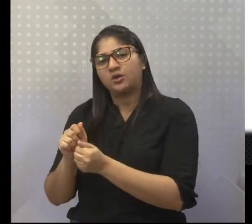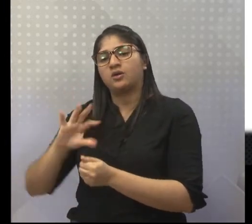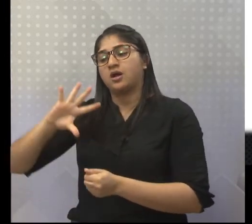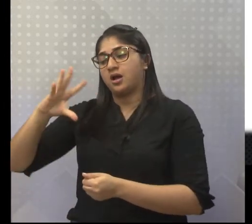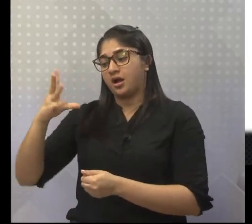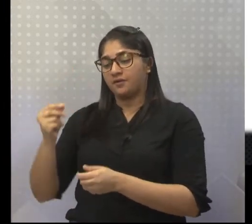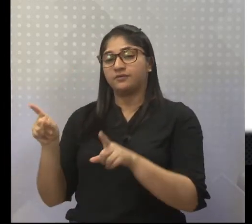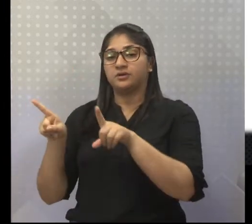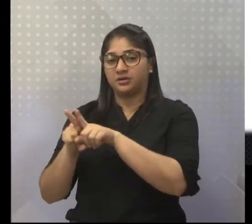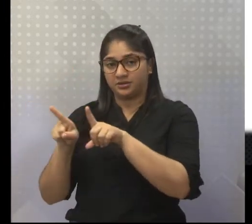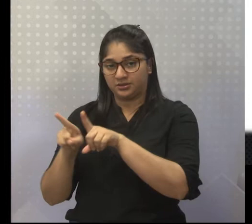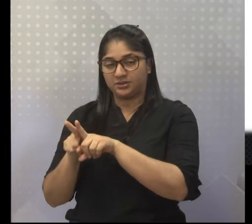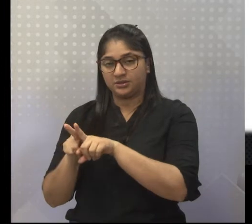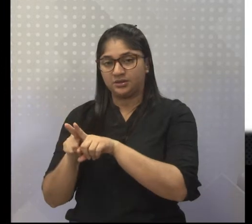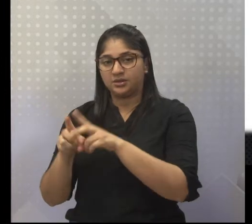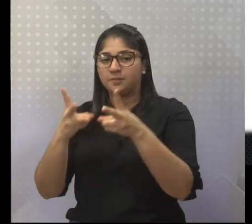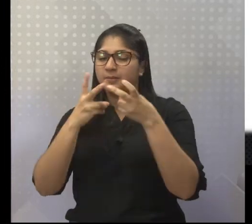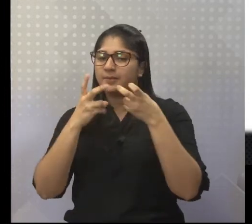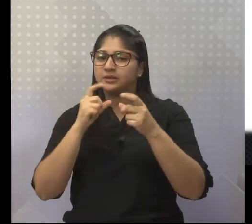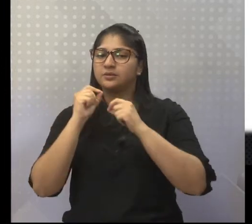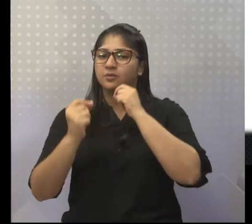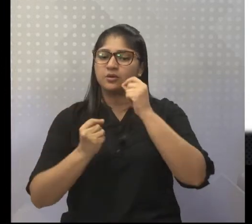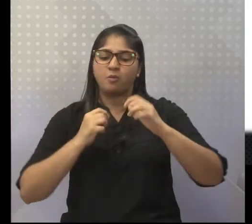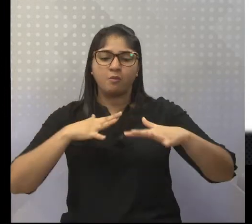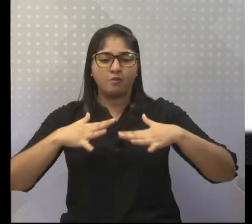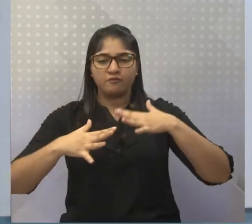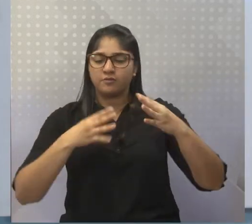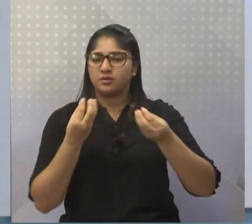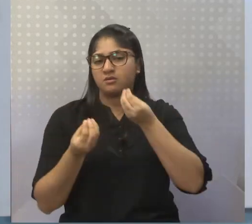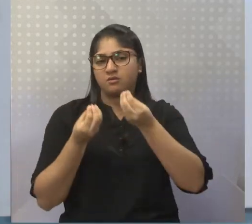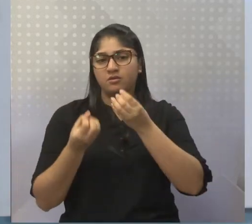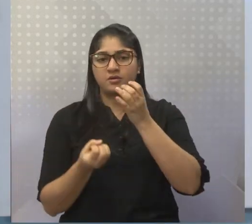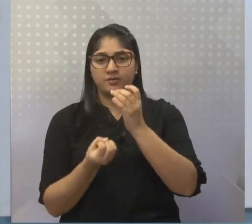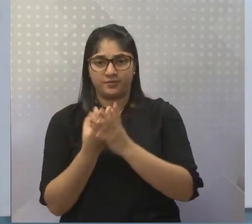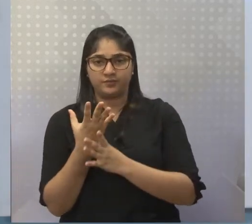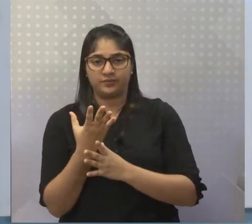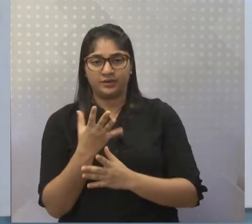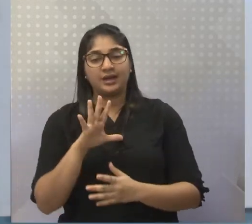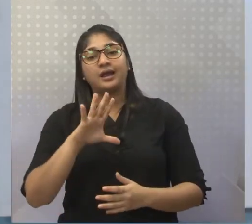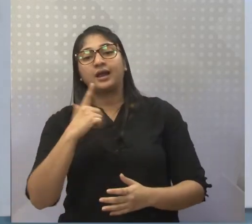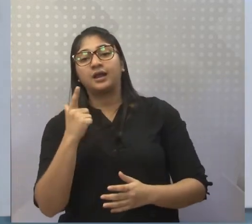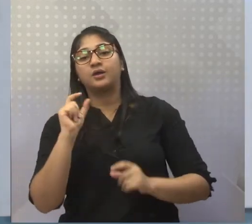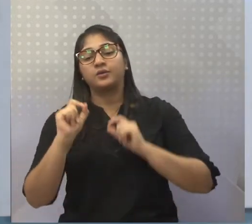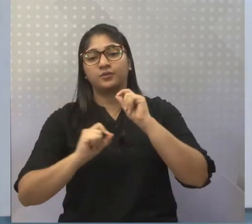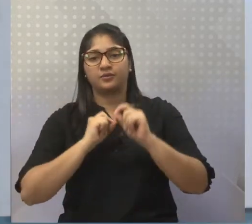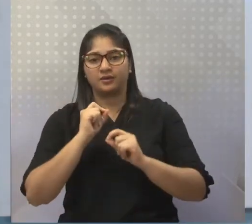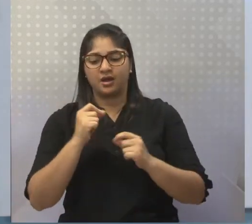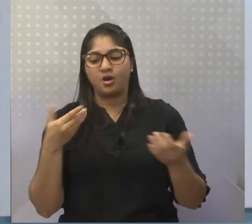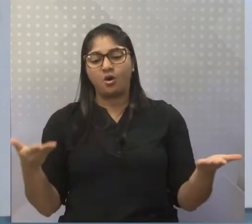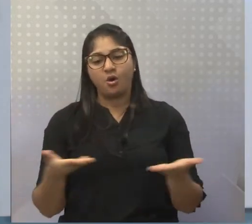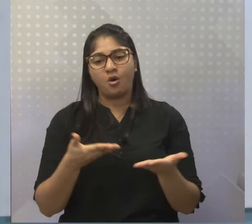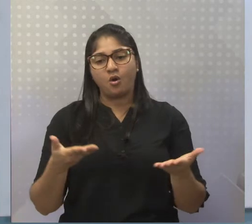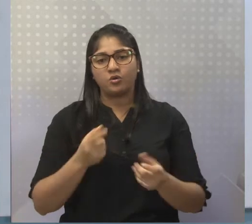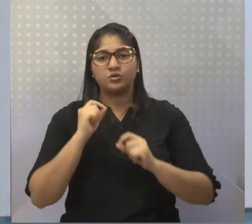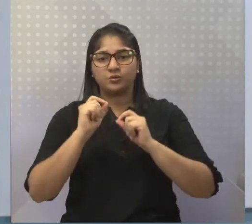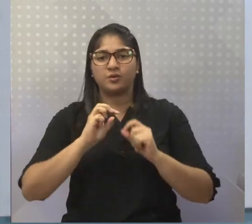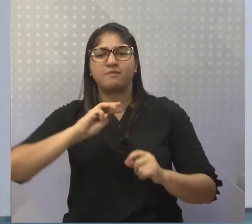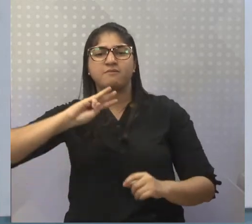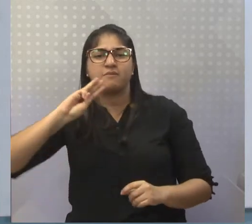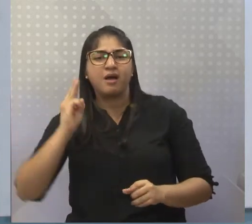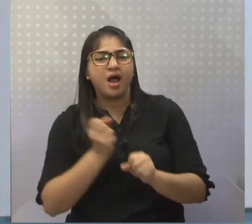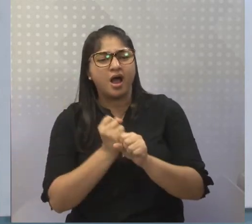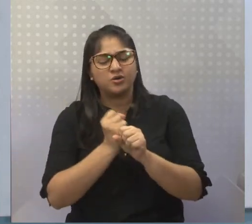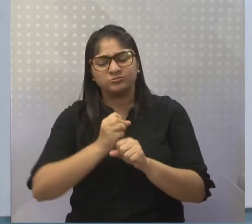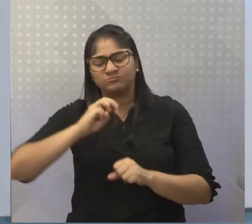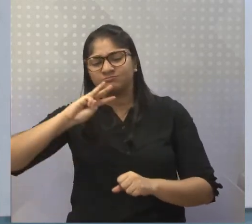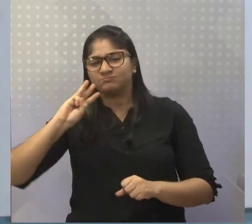subindo para você perceber como acontece essa movimentação é lógico que nos dias atuais não dá para perceber que a gente trabalha com milhões de